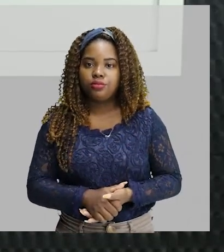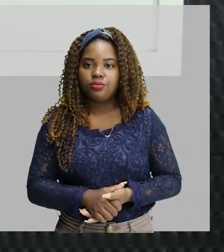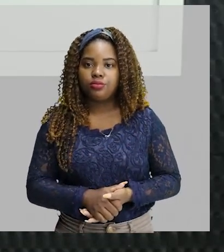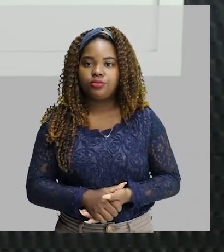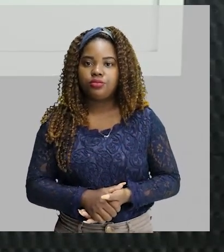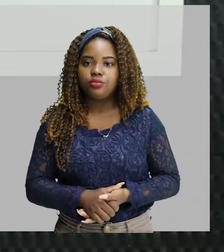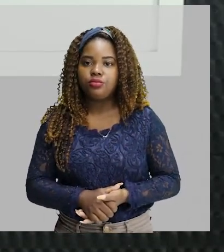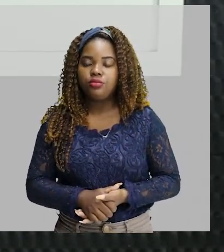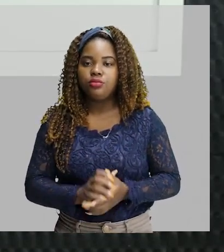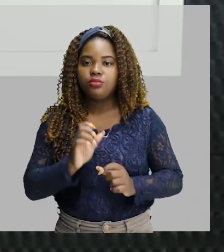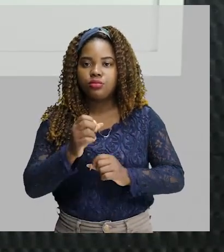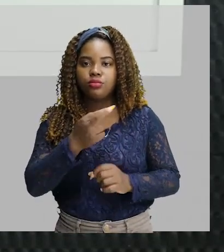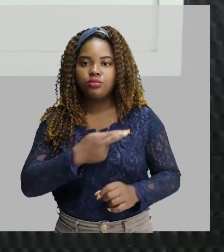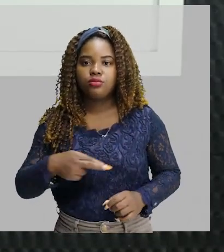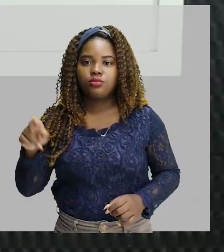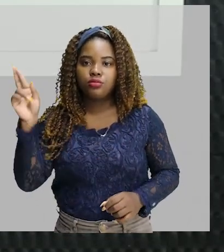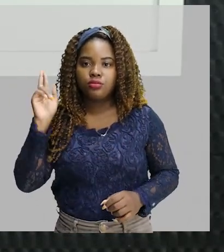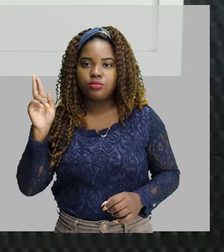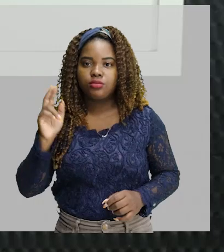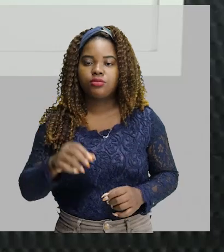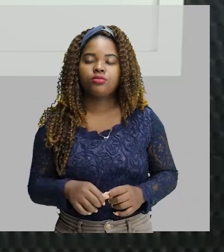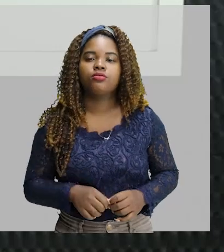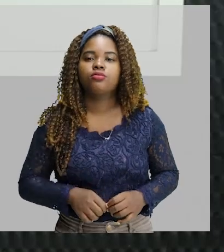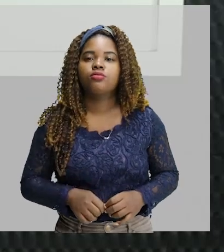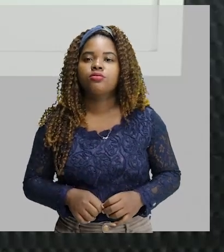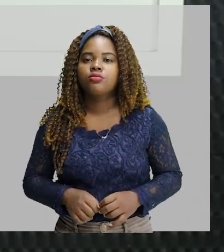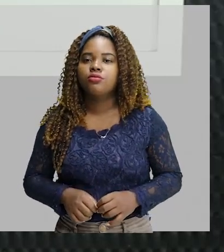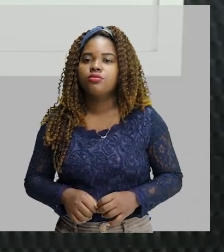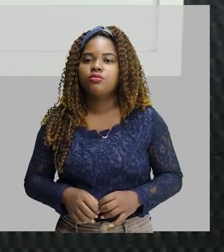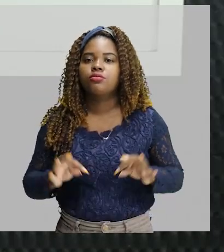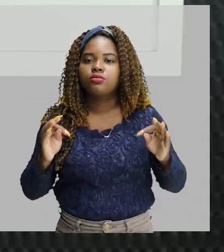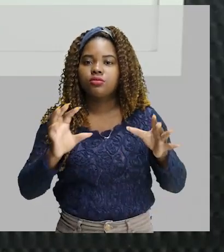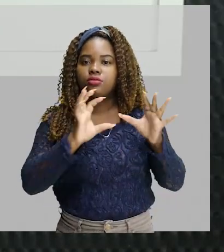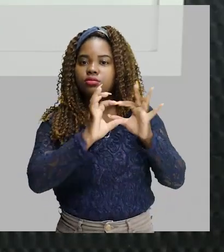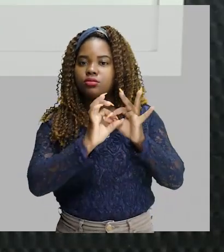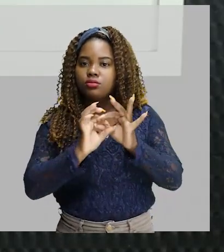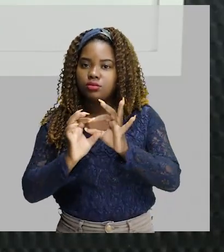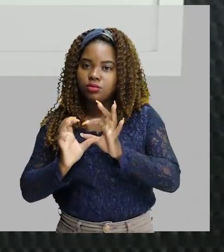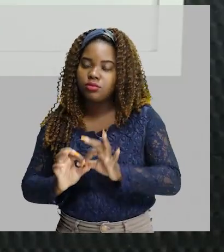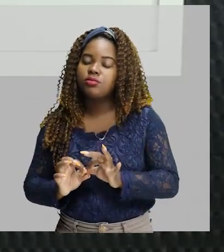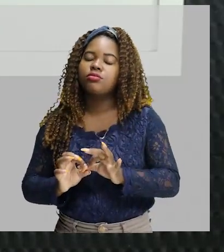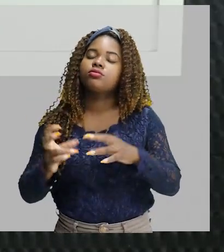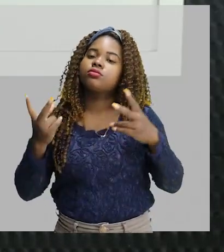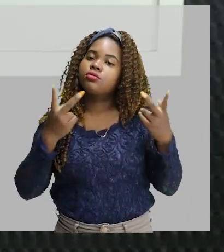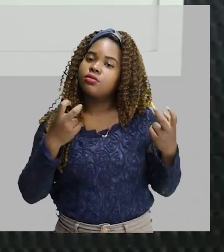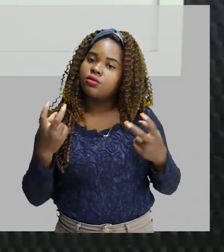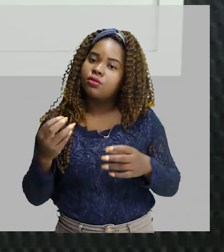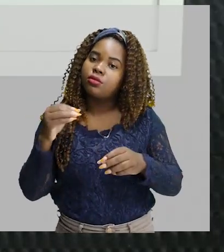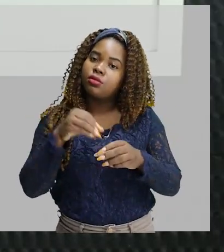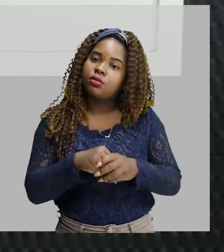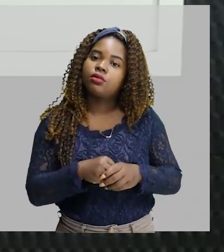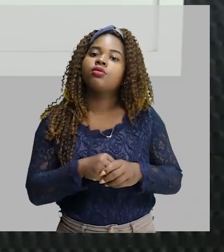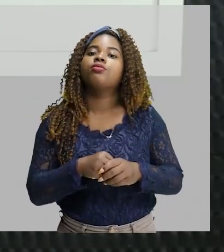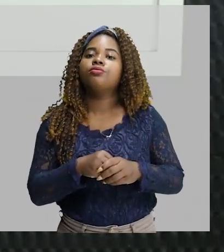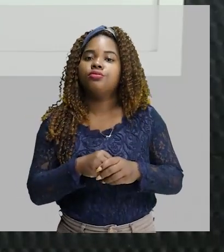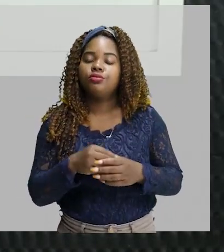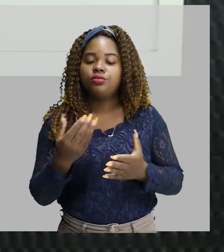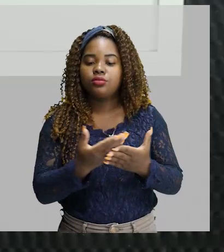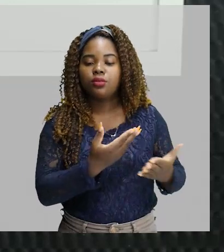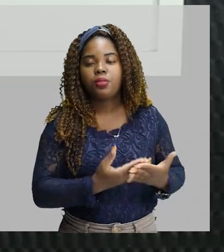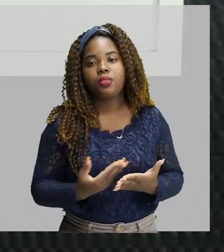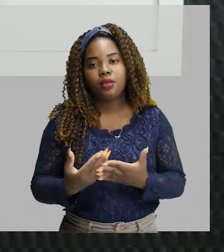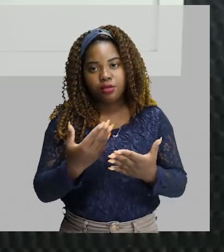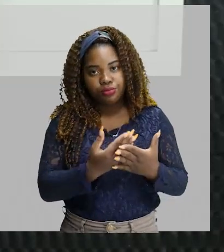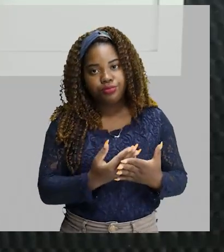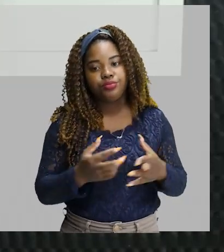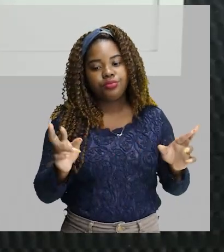um contexto a ser observado dentro do estudo da patrística, dentro do estudo de Santo Agostinho e dentro